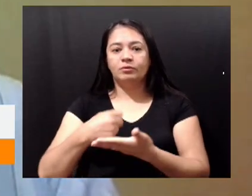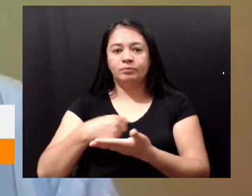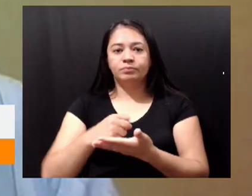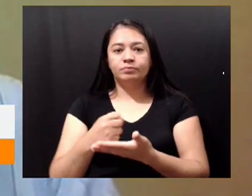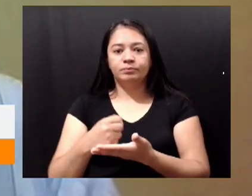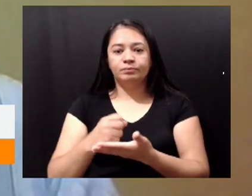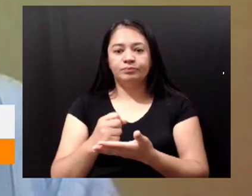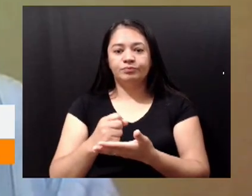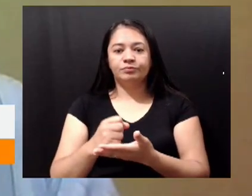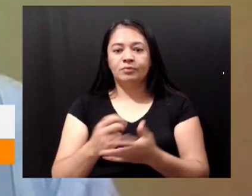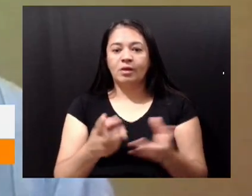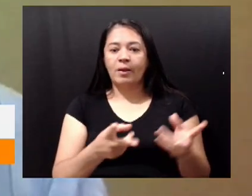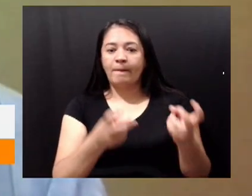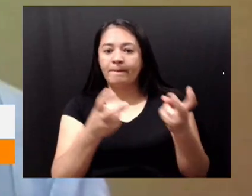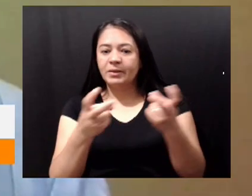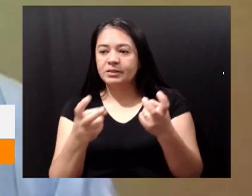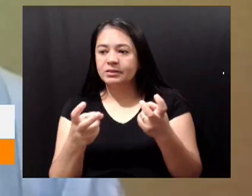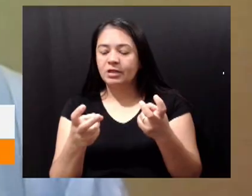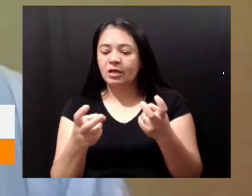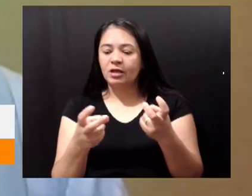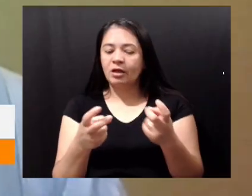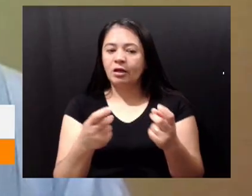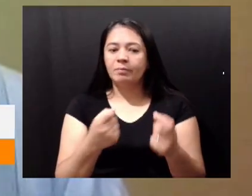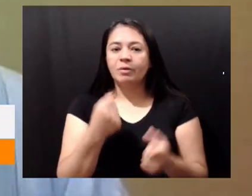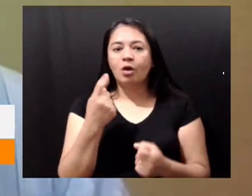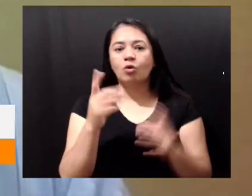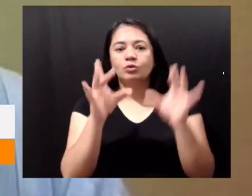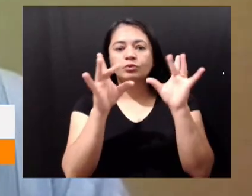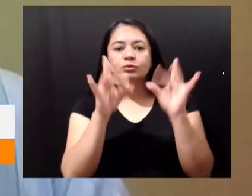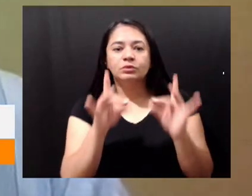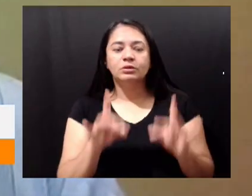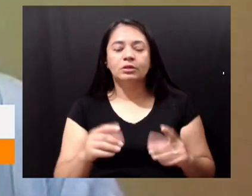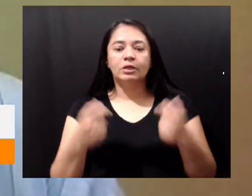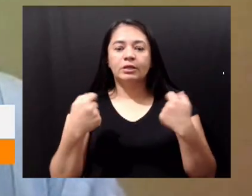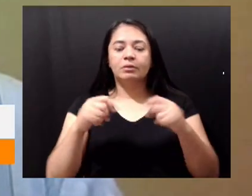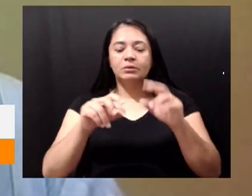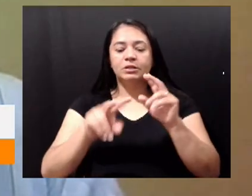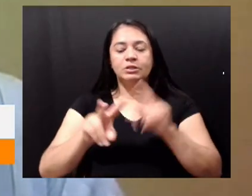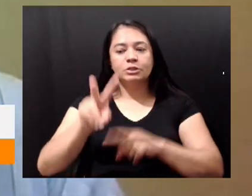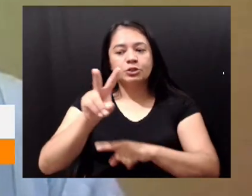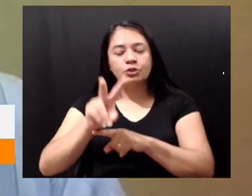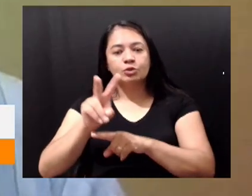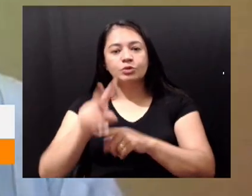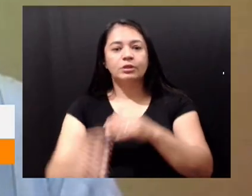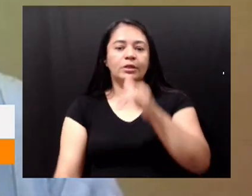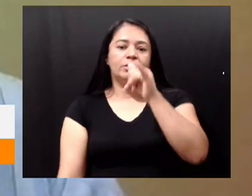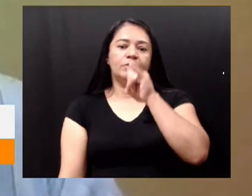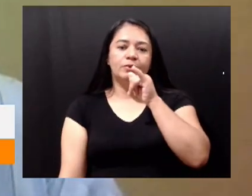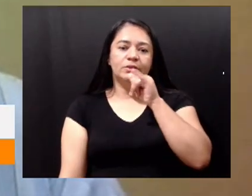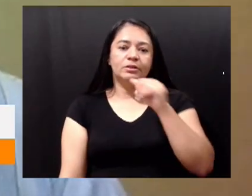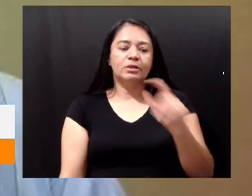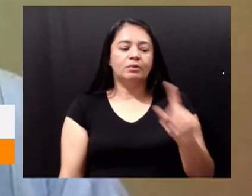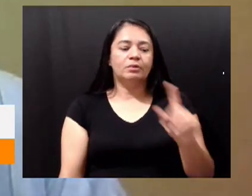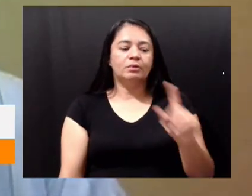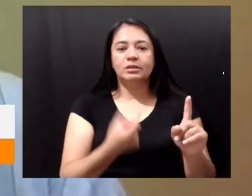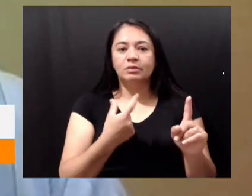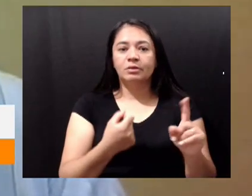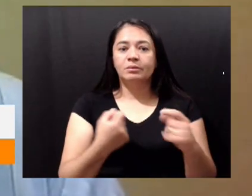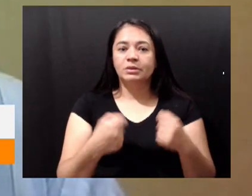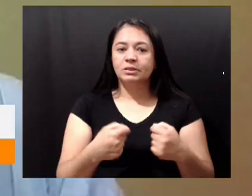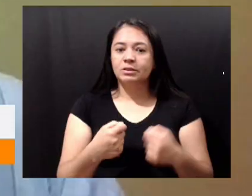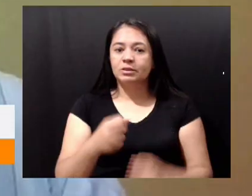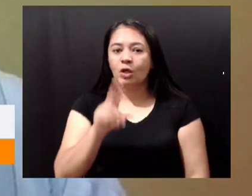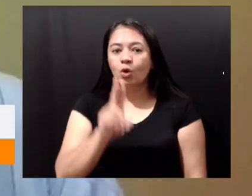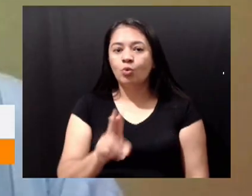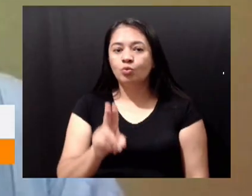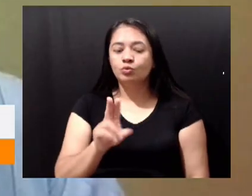que requer um cuidado, por exemplo, que aquele medicamento deveria ser tomado com cautela, com determinada